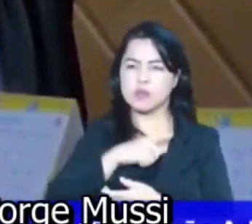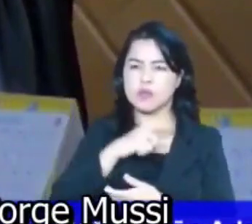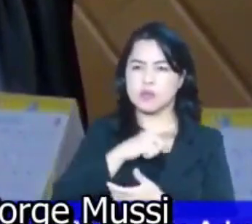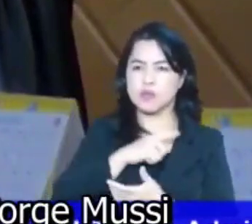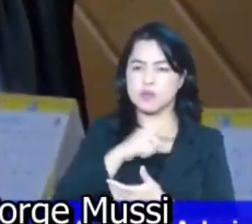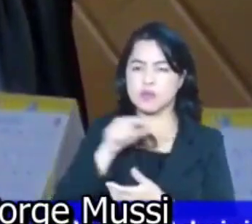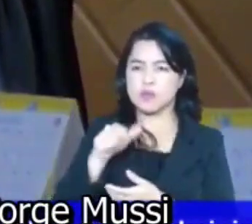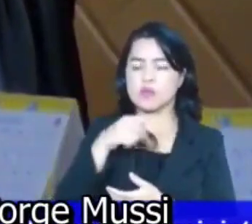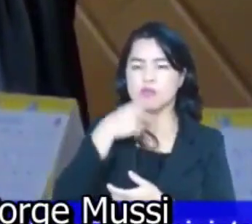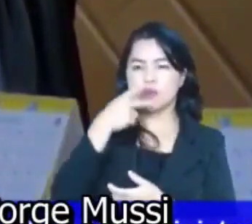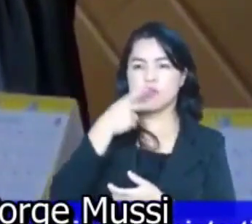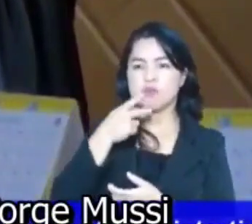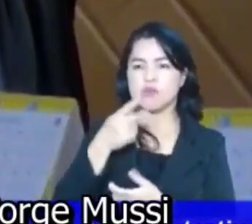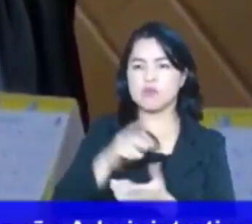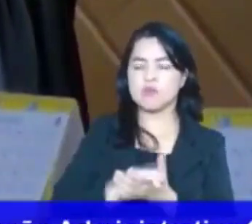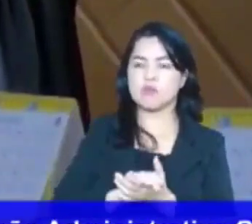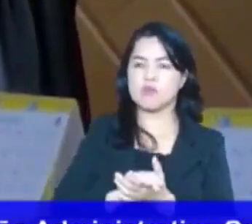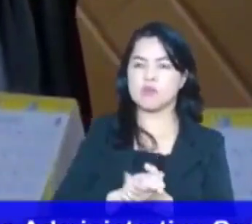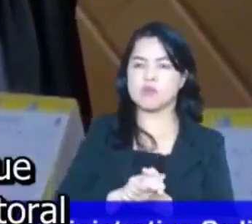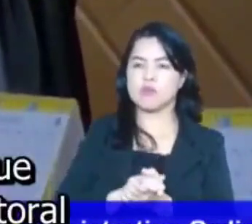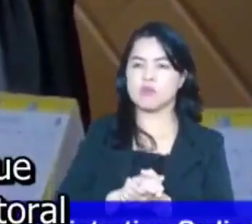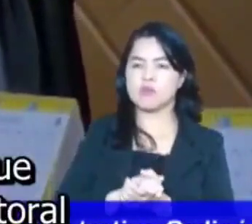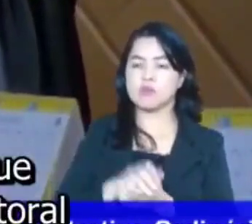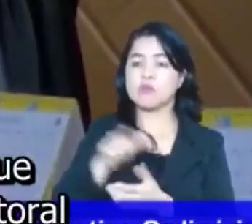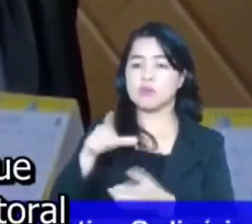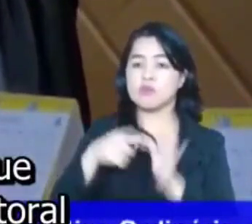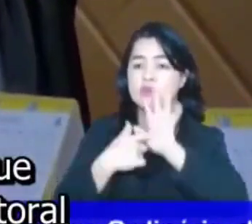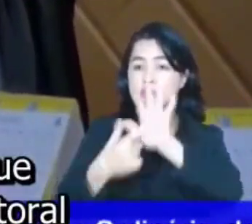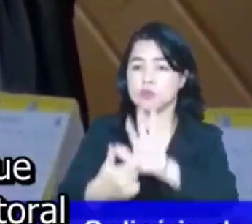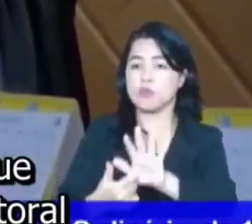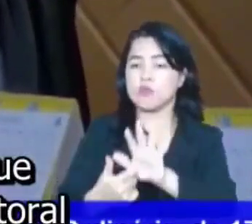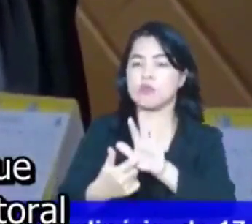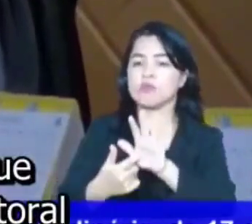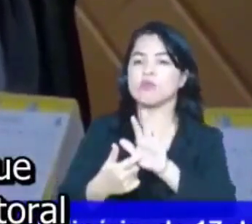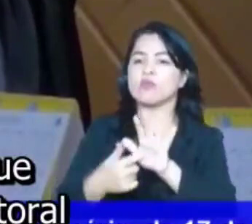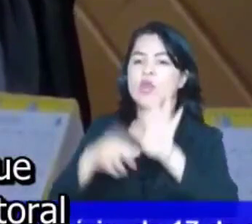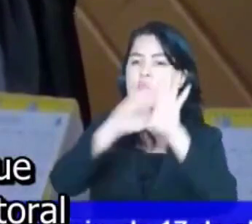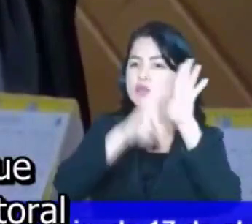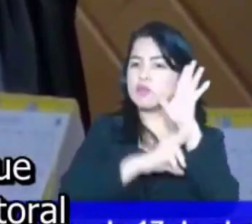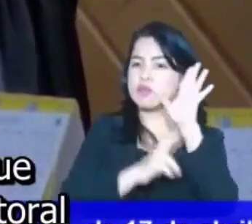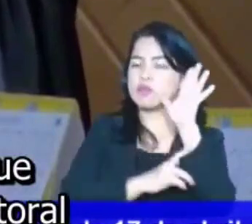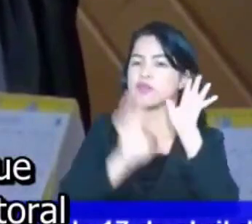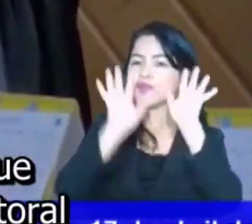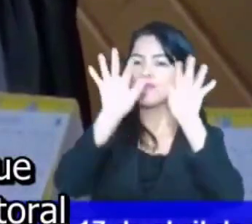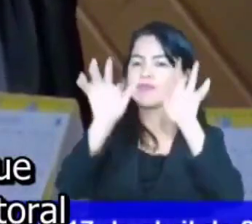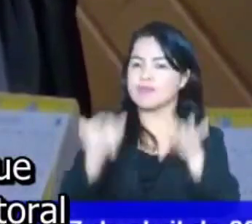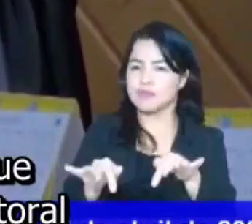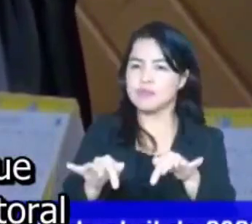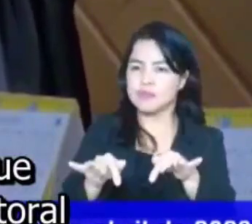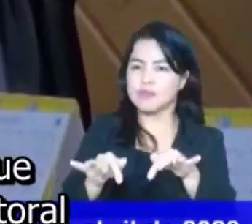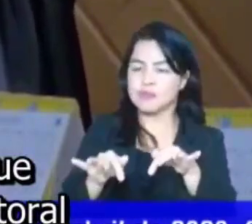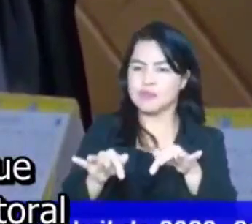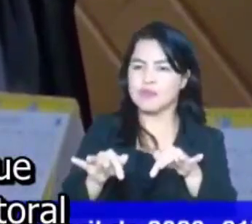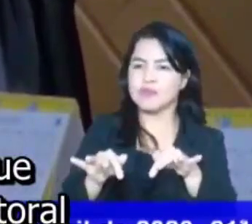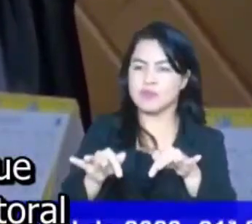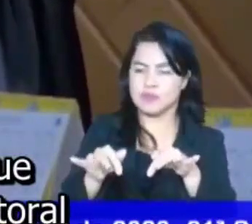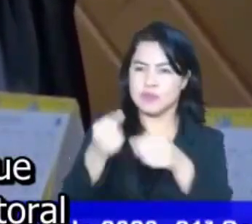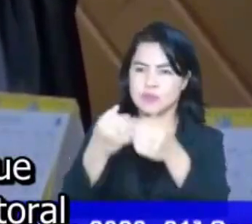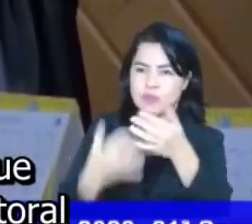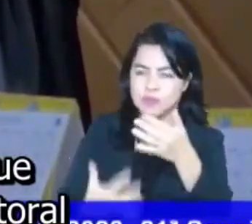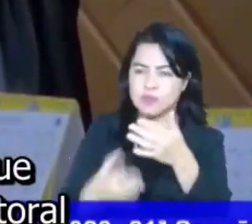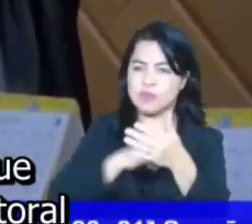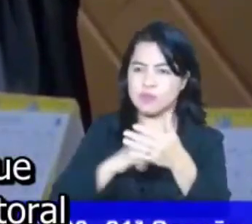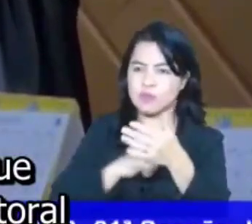ministro relator, o ministro Jorge Mussi, ele traz a questão da regra, mas ele, ao final, diz que,